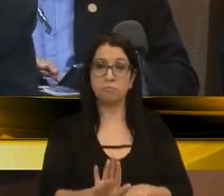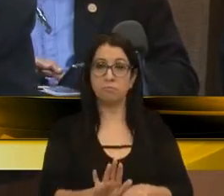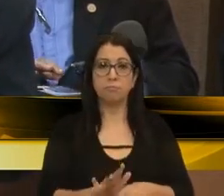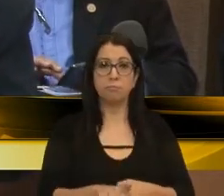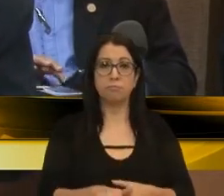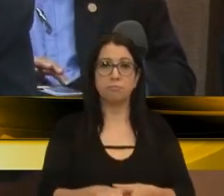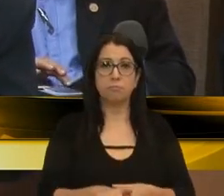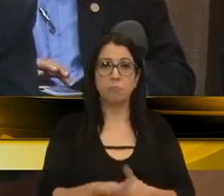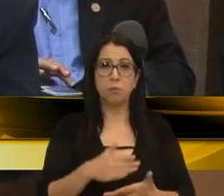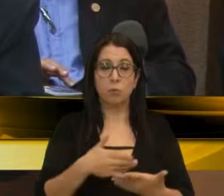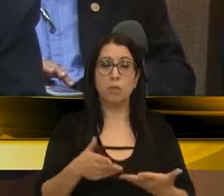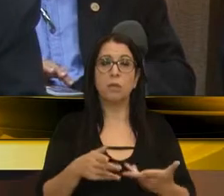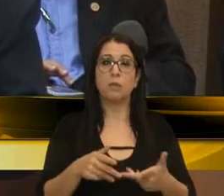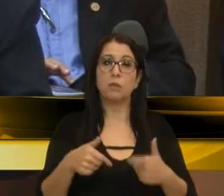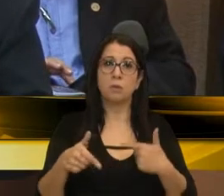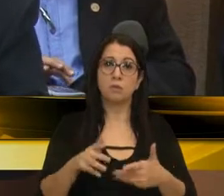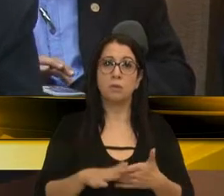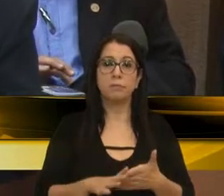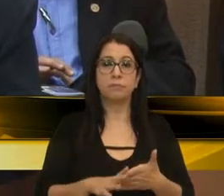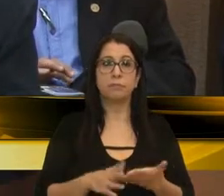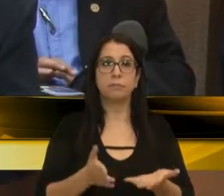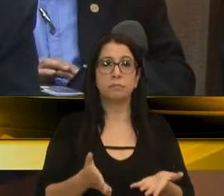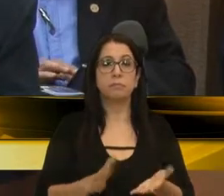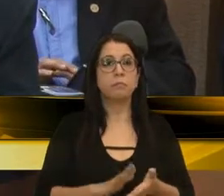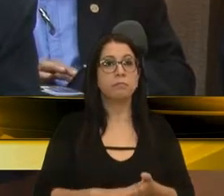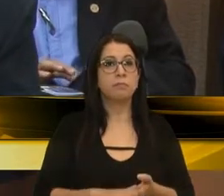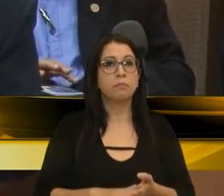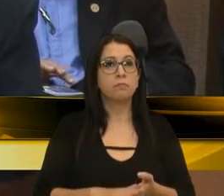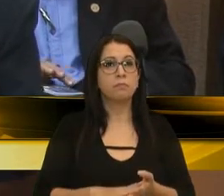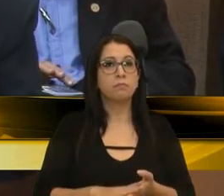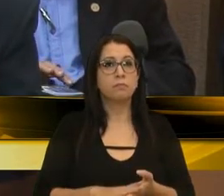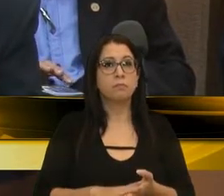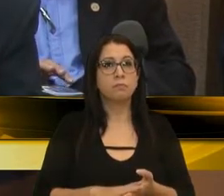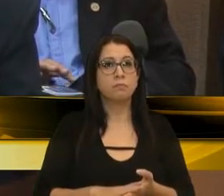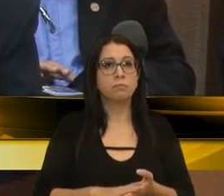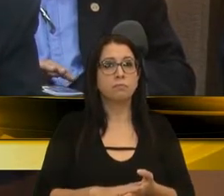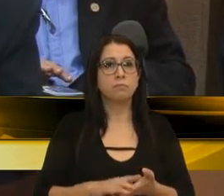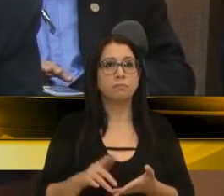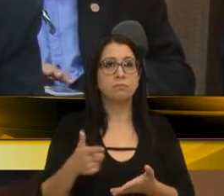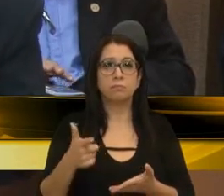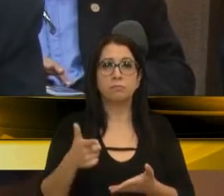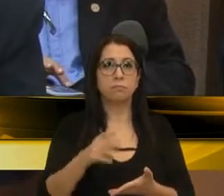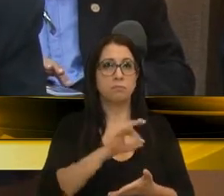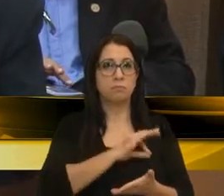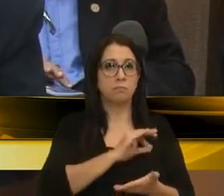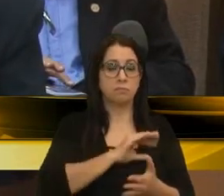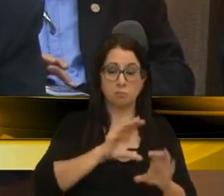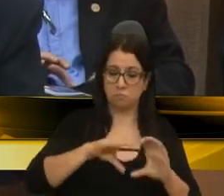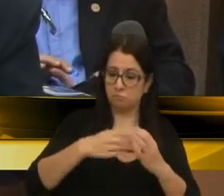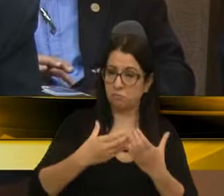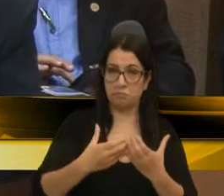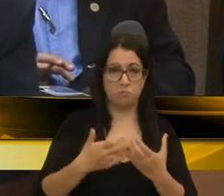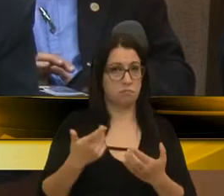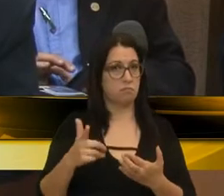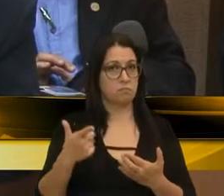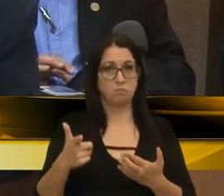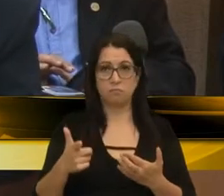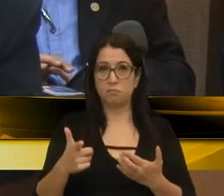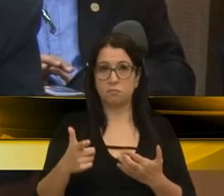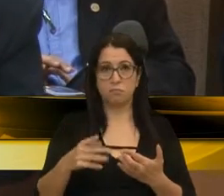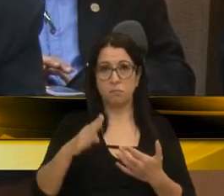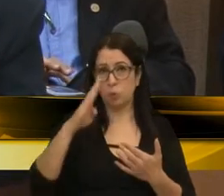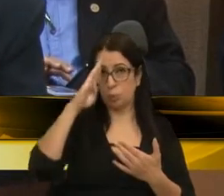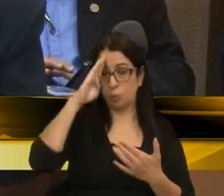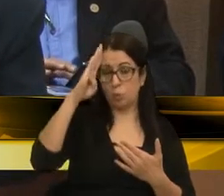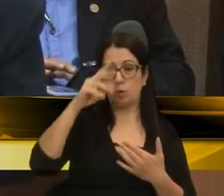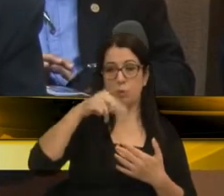a agir. Agora, simplesmente, não temos polícia comunitária, não temos quartel da Zona